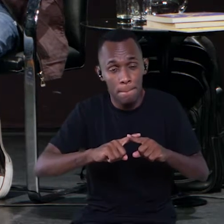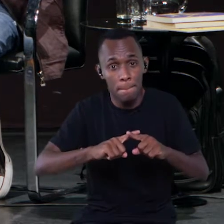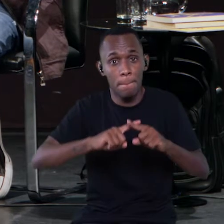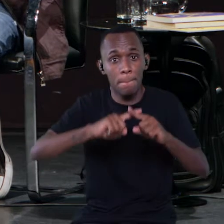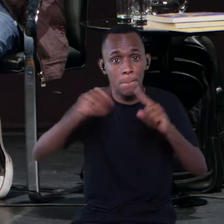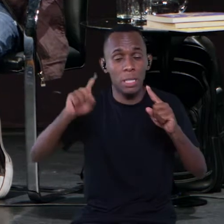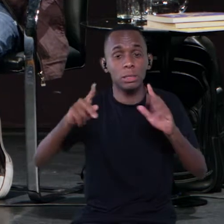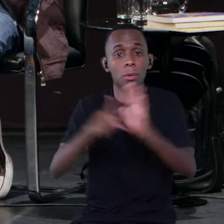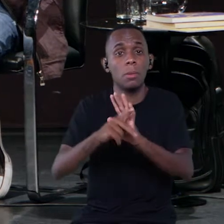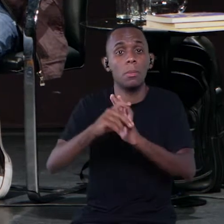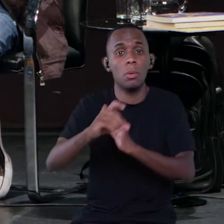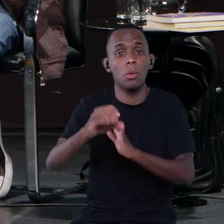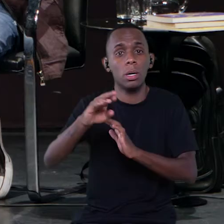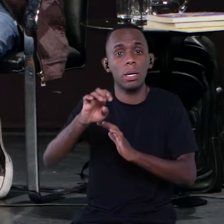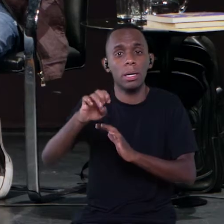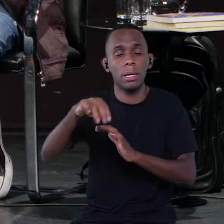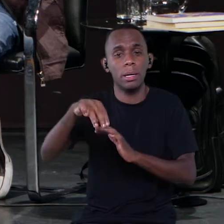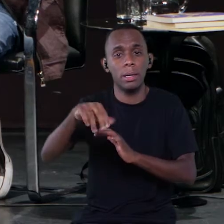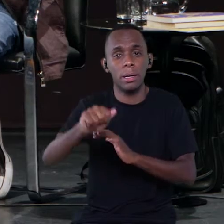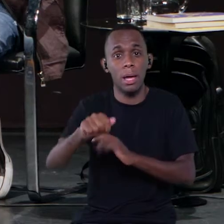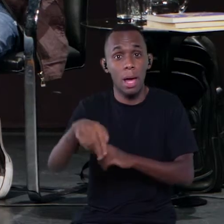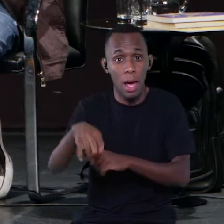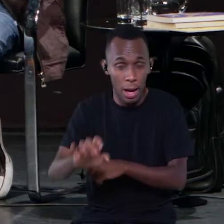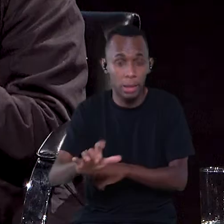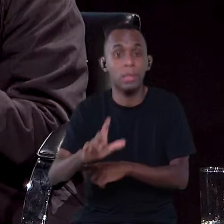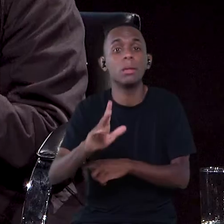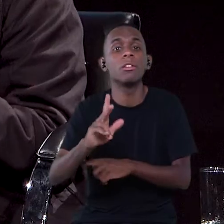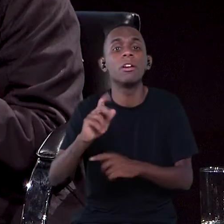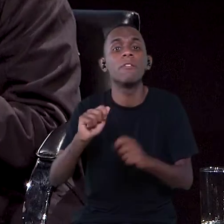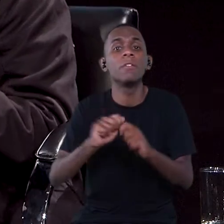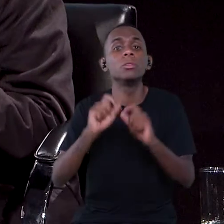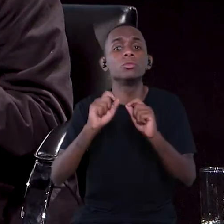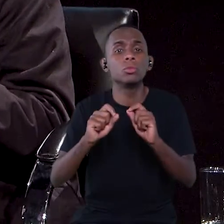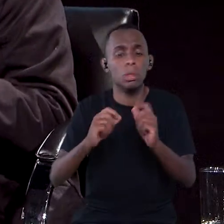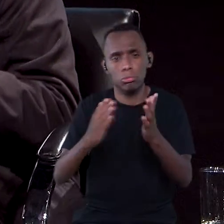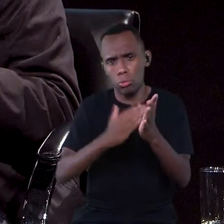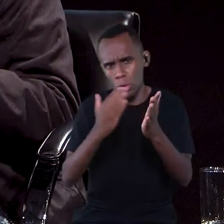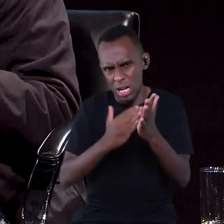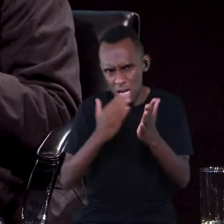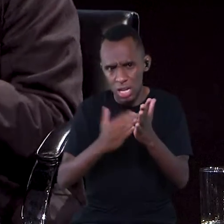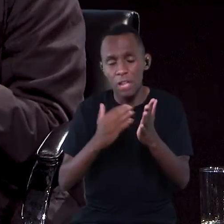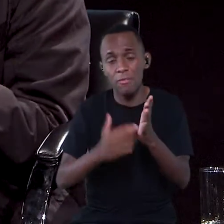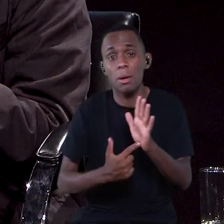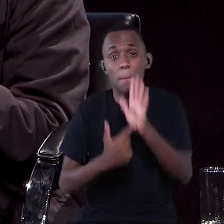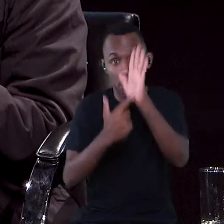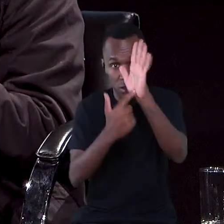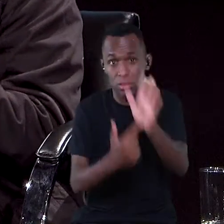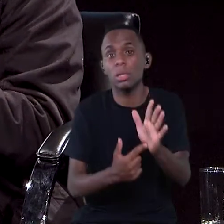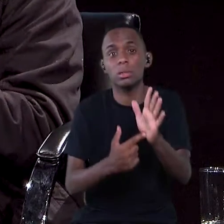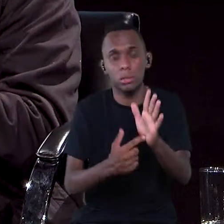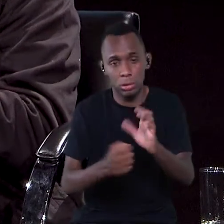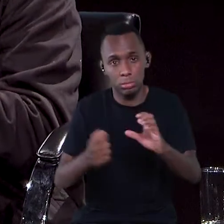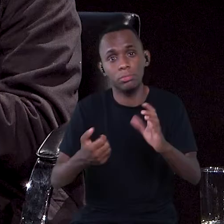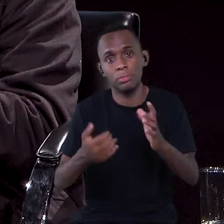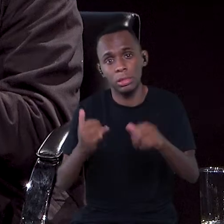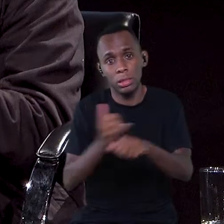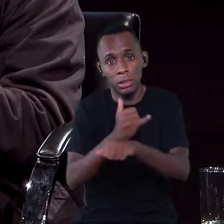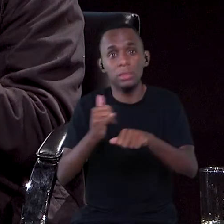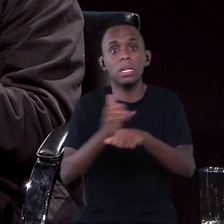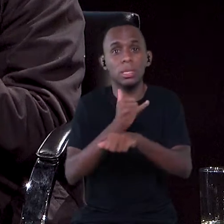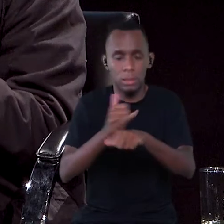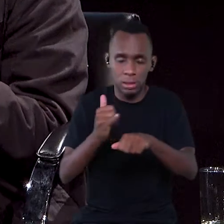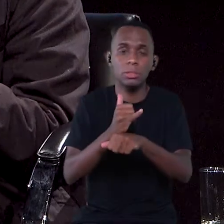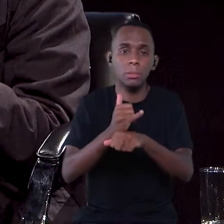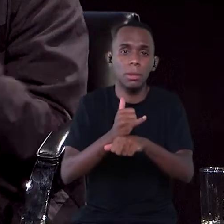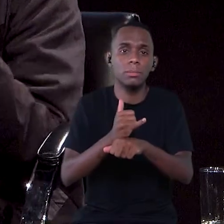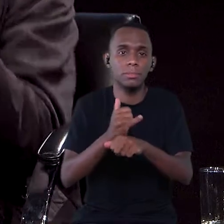a isso foi a voz do Krenak durante todo o tempo, né? Não por acaso os títulos dos livros dele aludem a isso, né? Lições para vencer e superar o fim